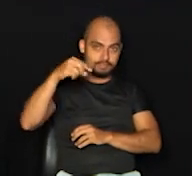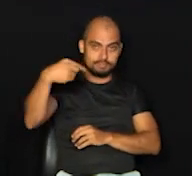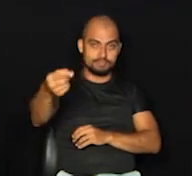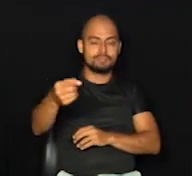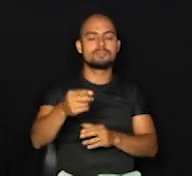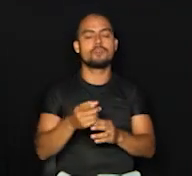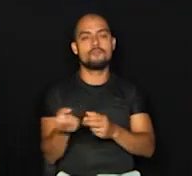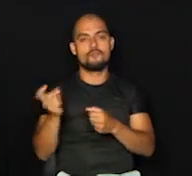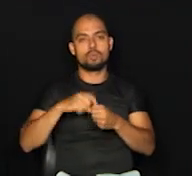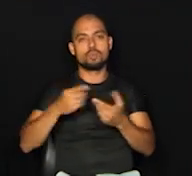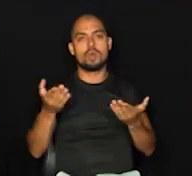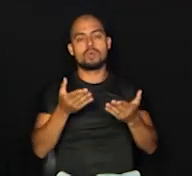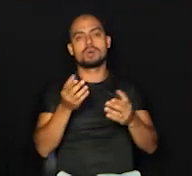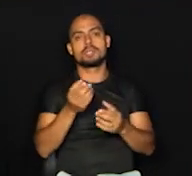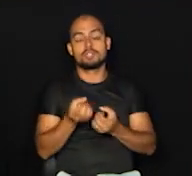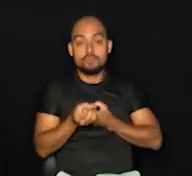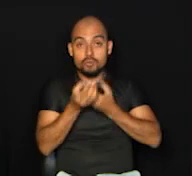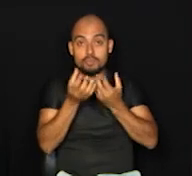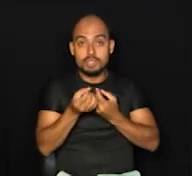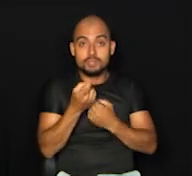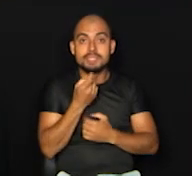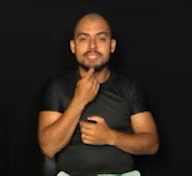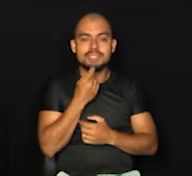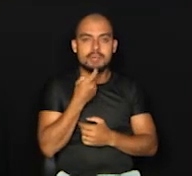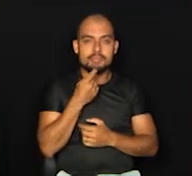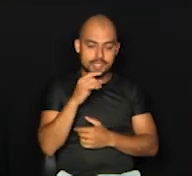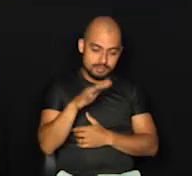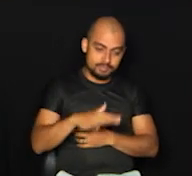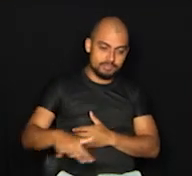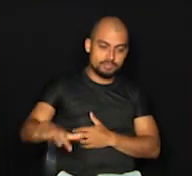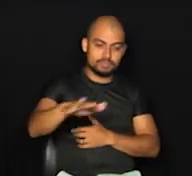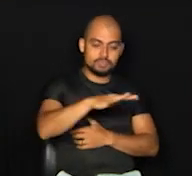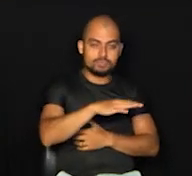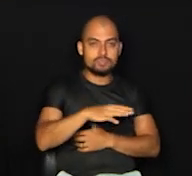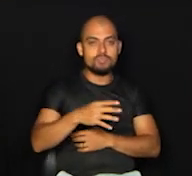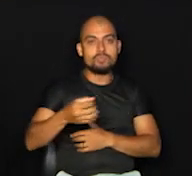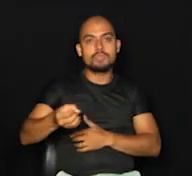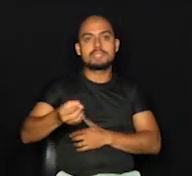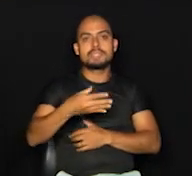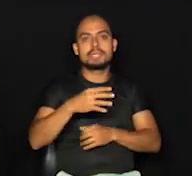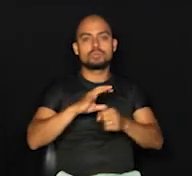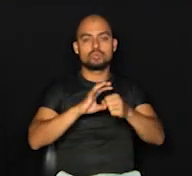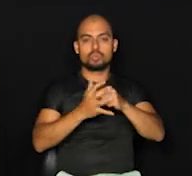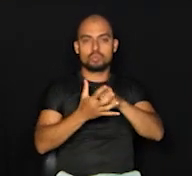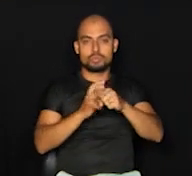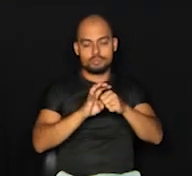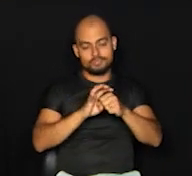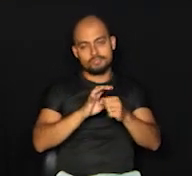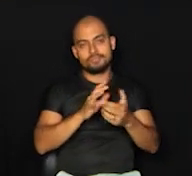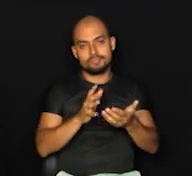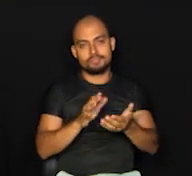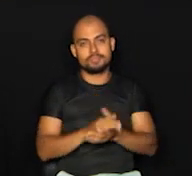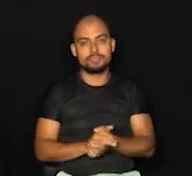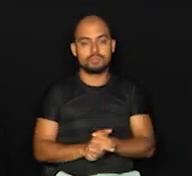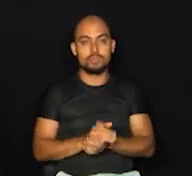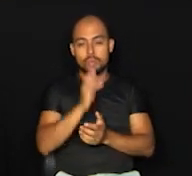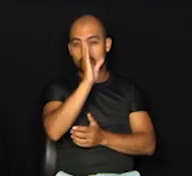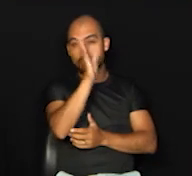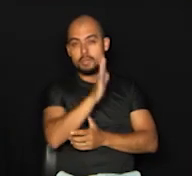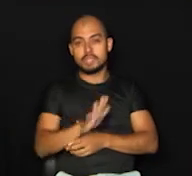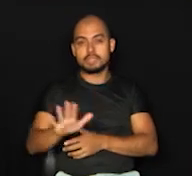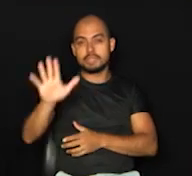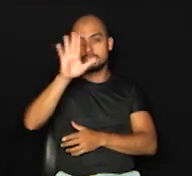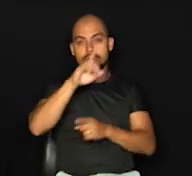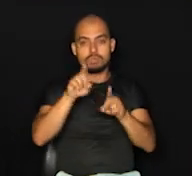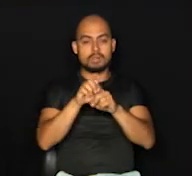já está de volta agora com as notícias da metrópole, atualizando os casos da Covid-19 no Brasil, no estado